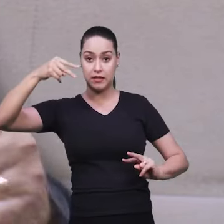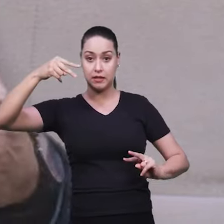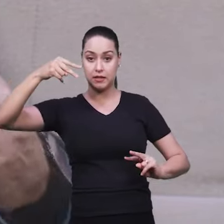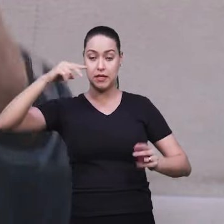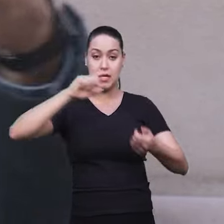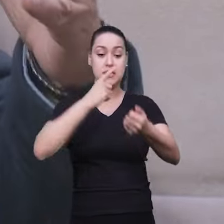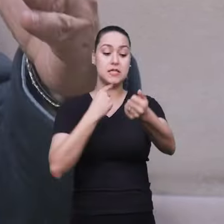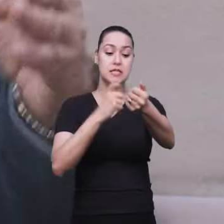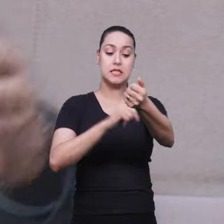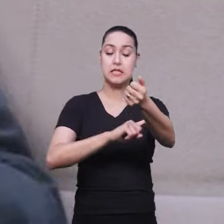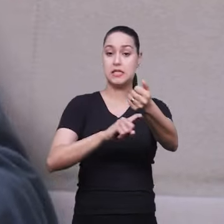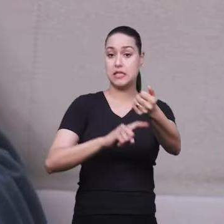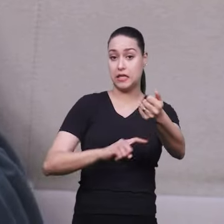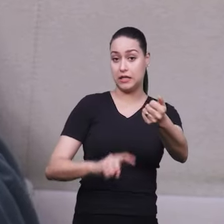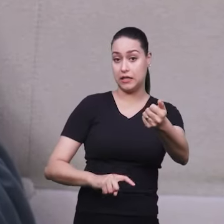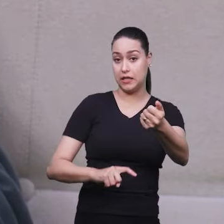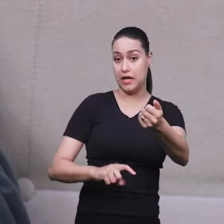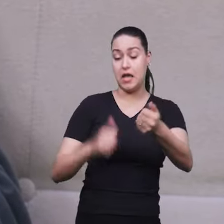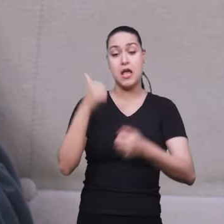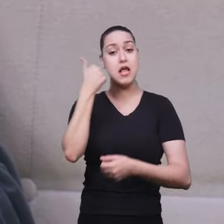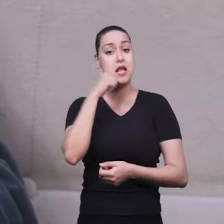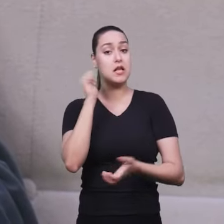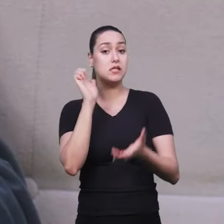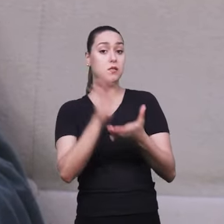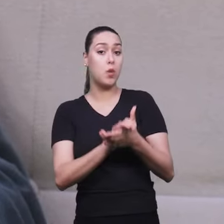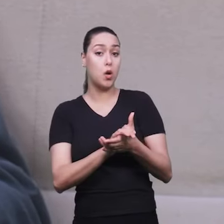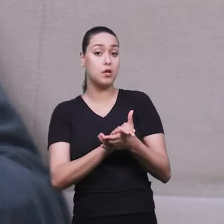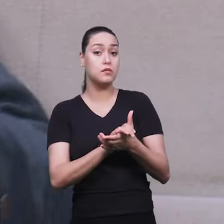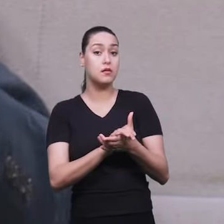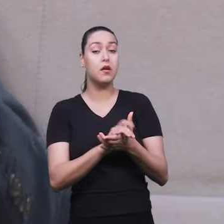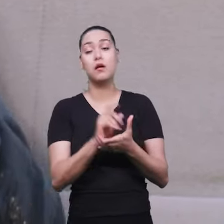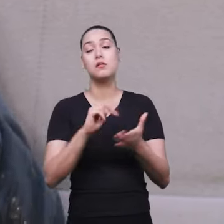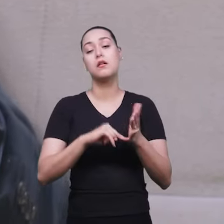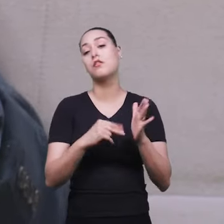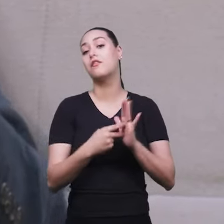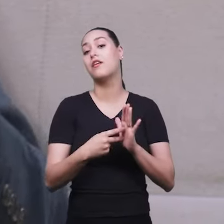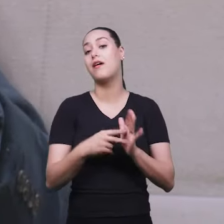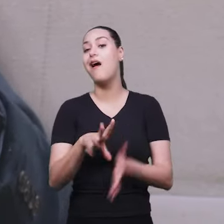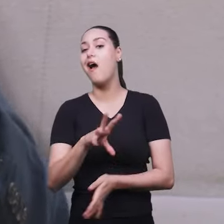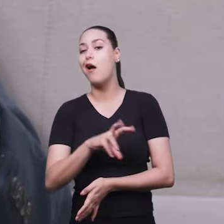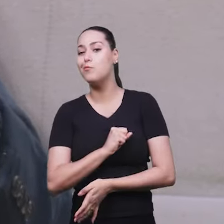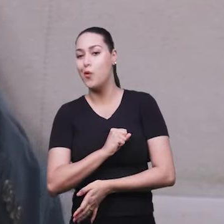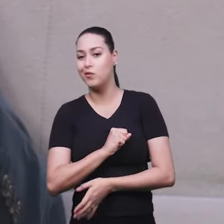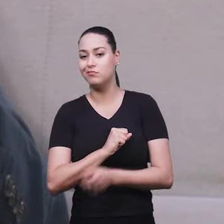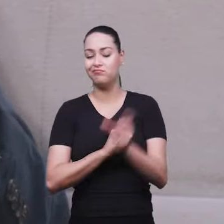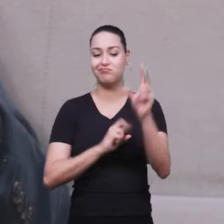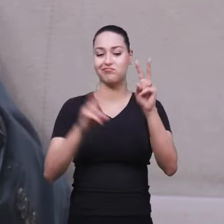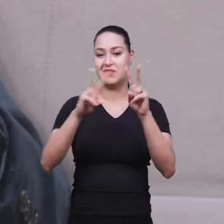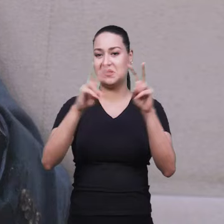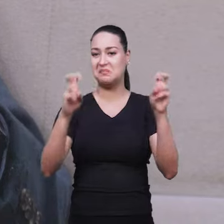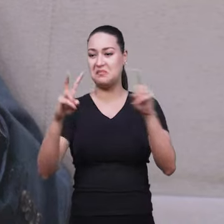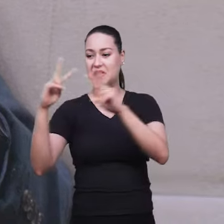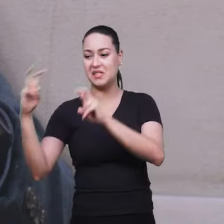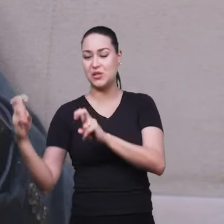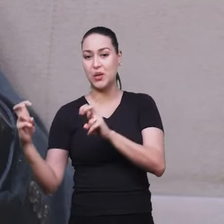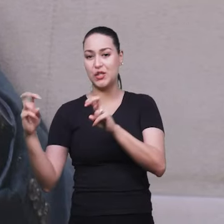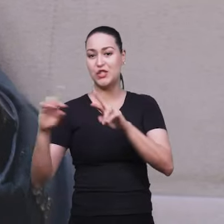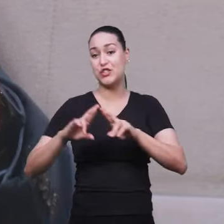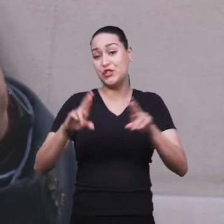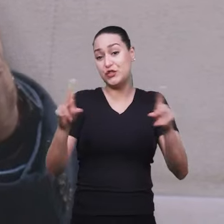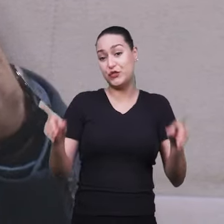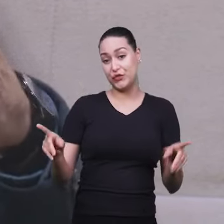minha. Aí já é o aspecto do amor, do compromisso. Maravilha. Então, são expressões assim,